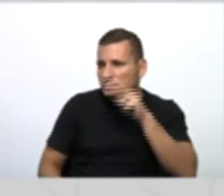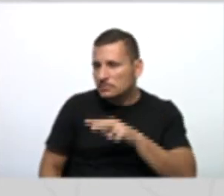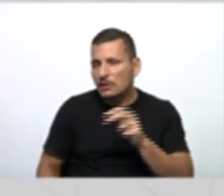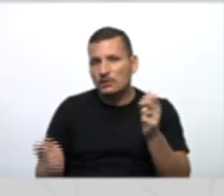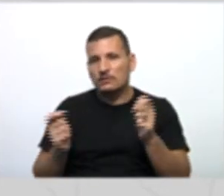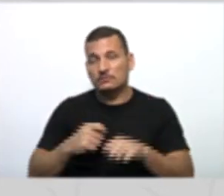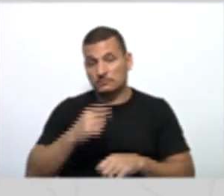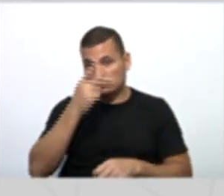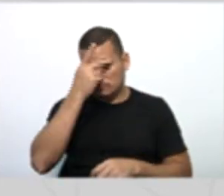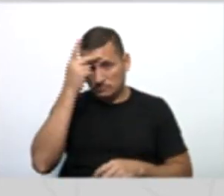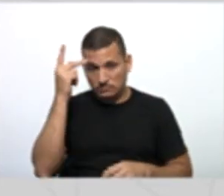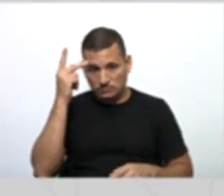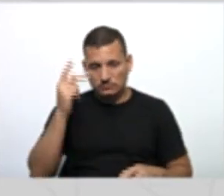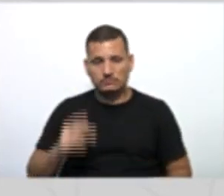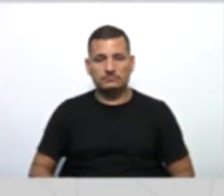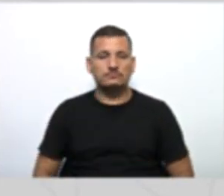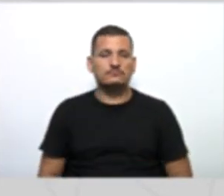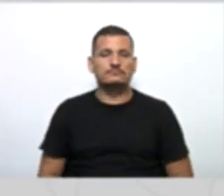trabalho.